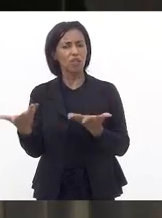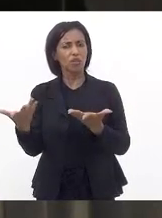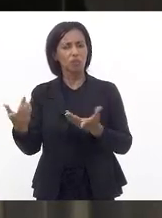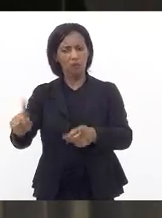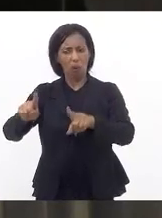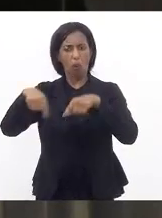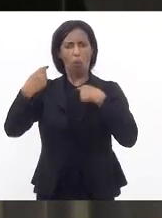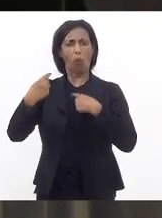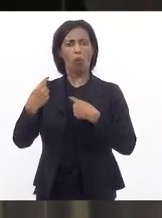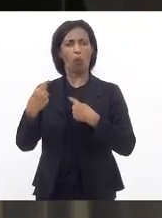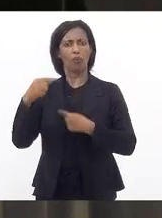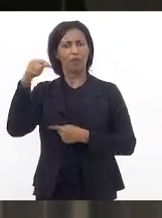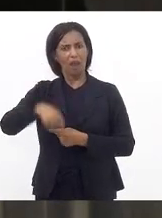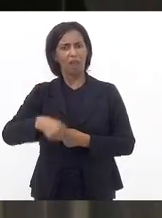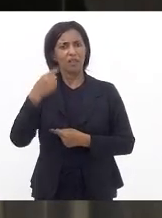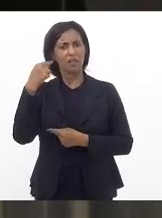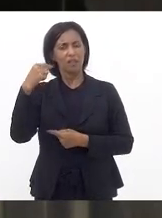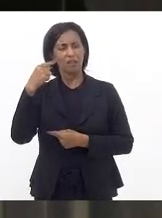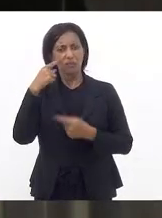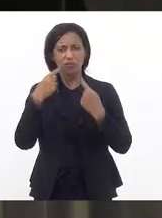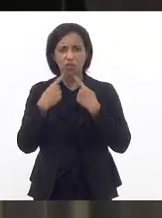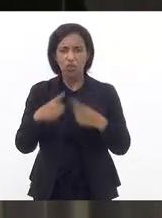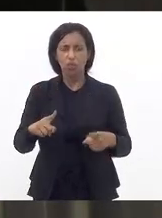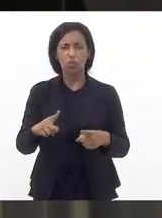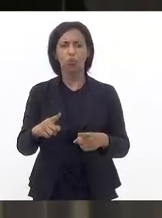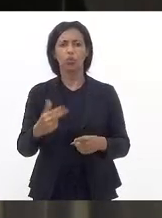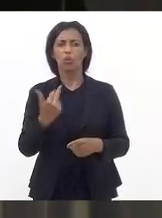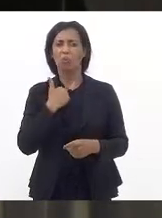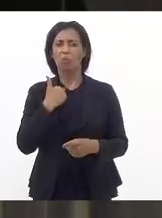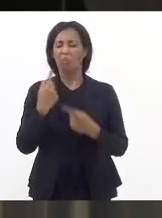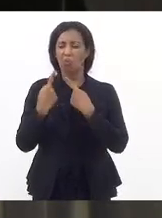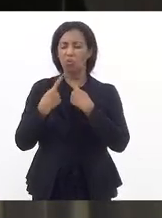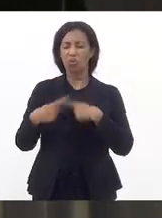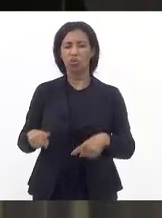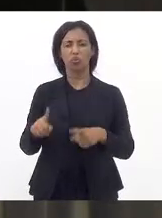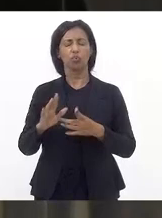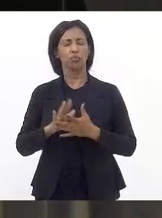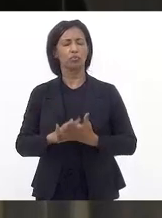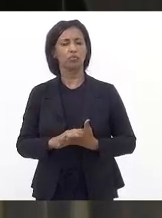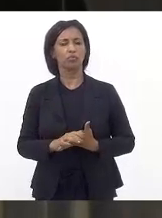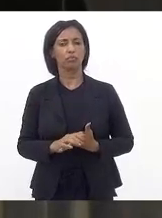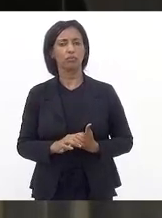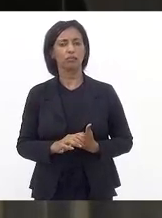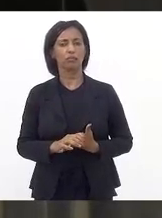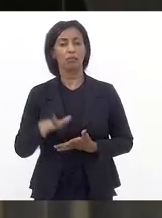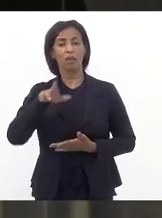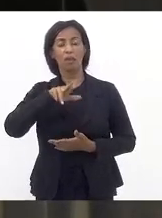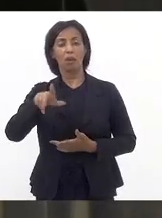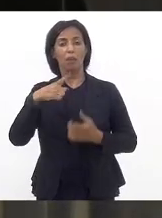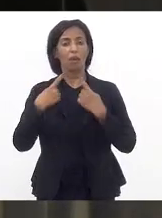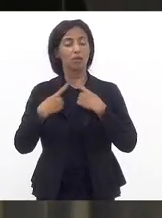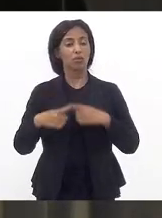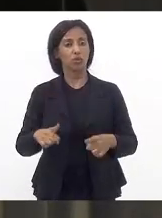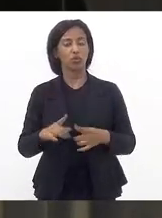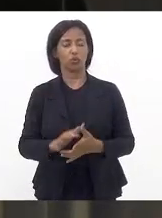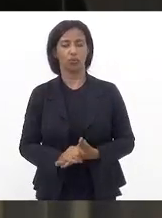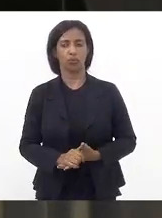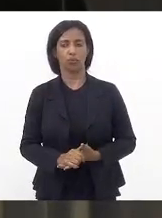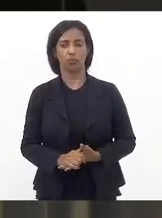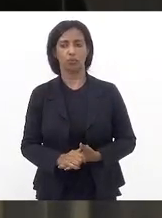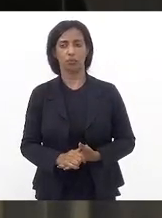fazem conosco aqui eu pedi expulsos mas não passam de discursos não passam de